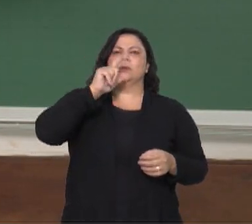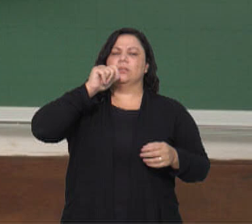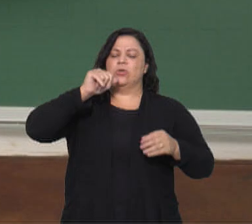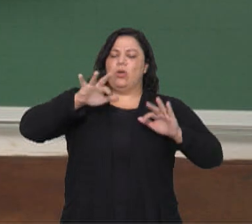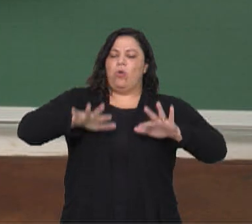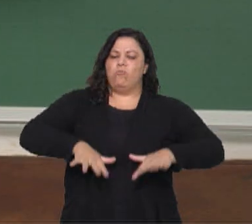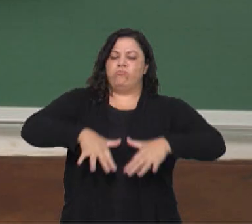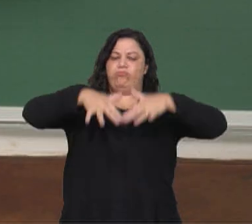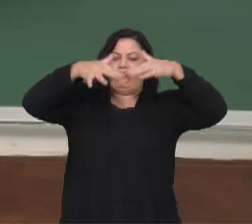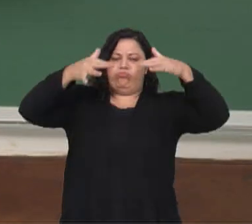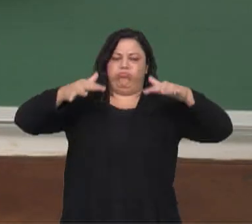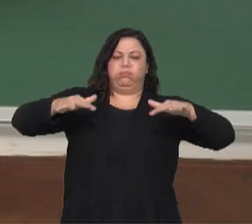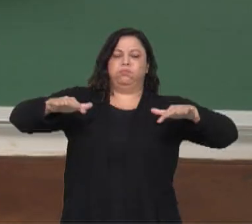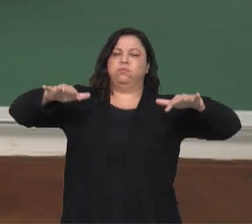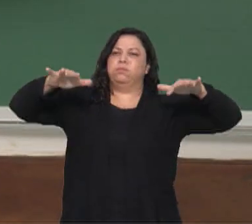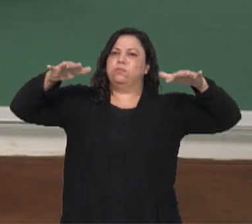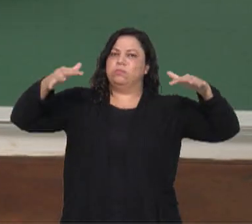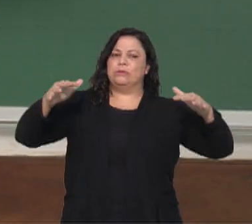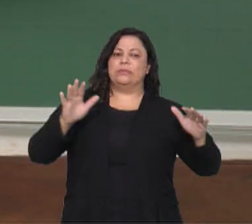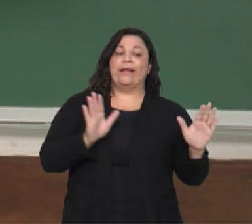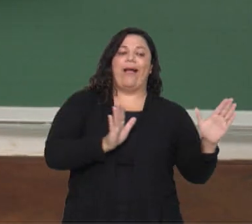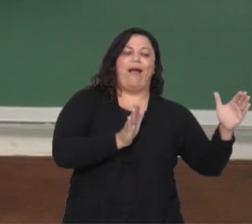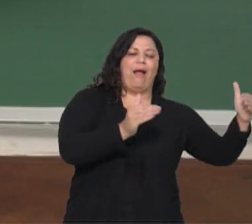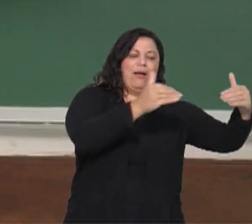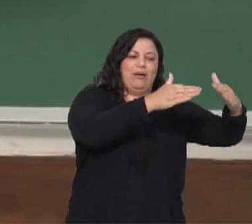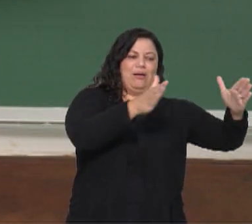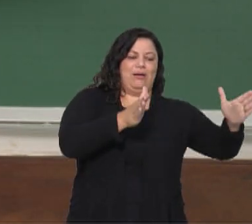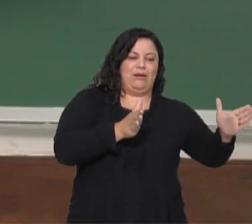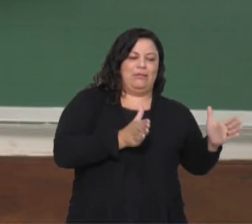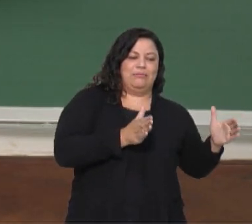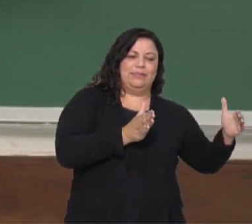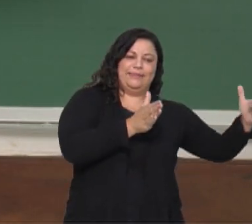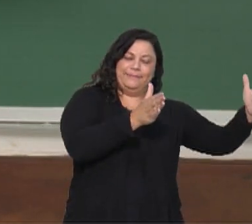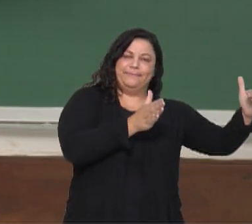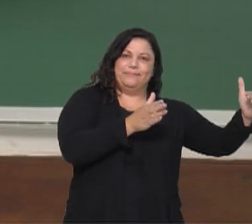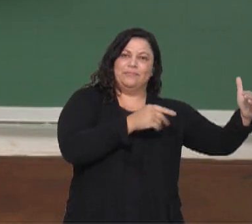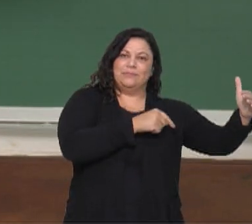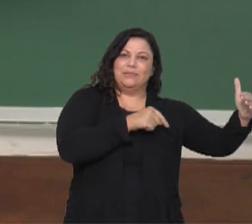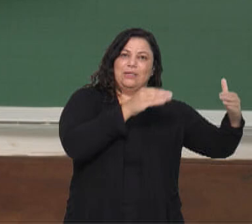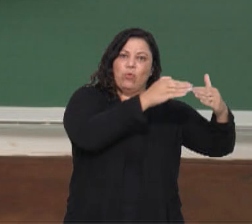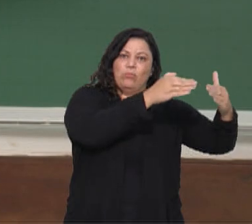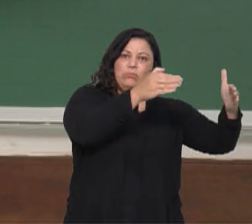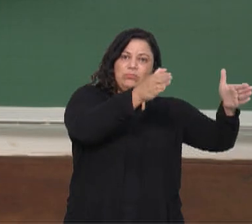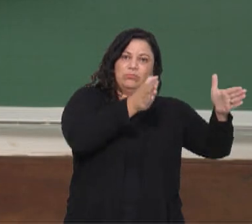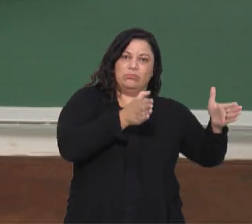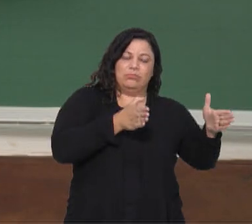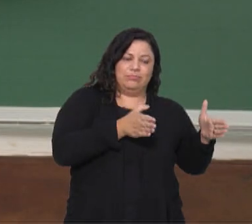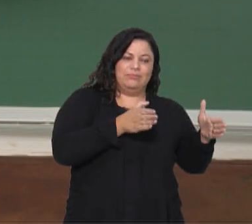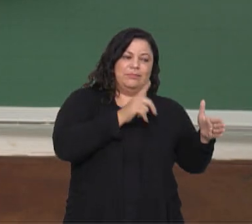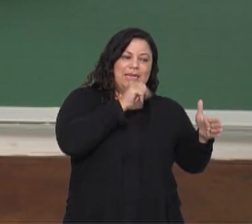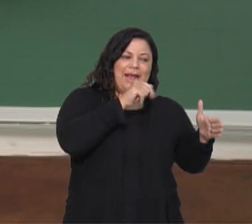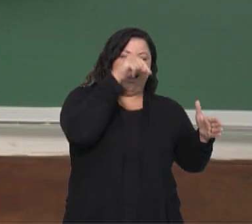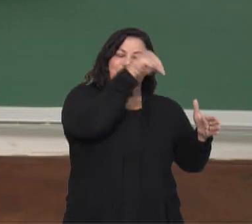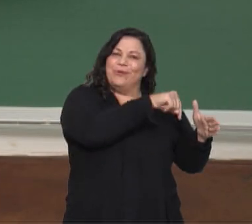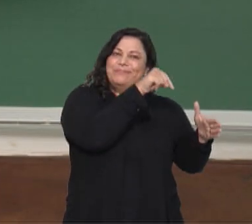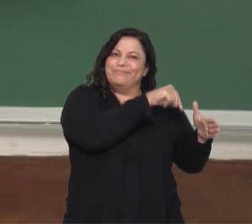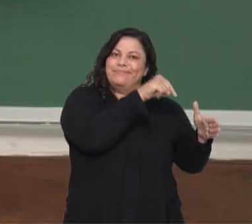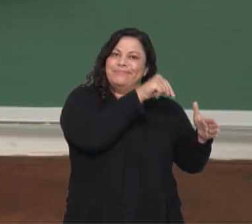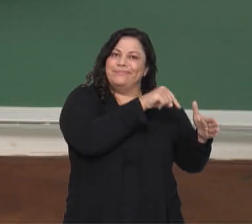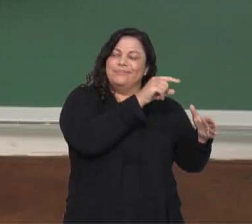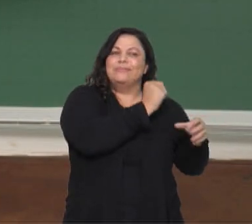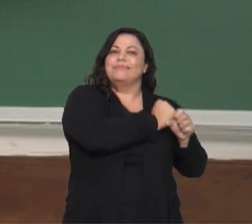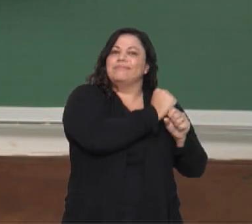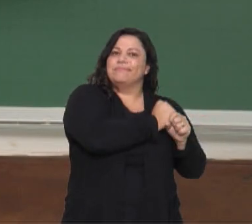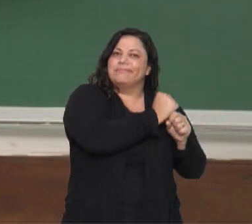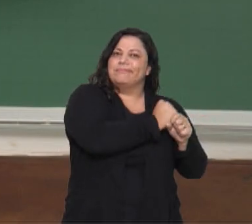um tanque, abro um canal, o que emendar ali, a água que passar entra no reservatório e eu terei água o ano inteiro. Olha que bacana.